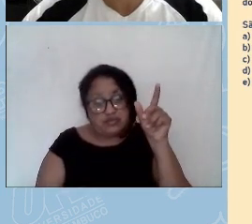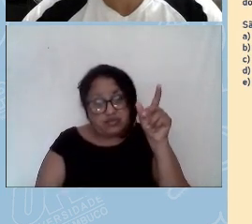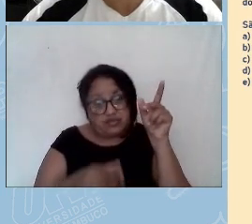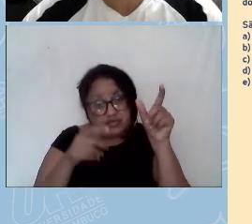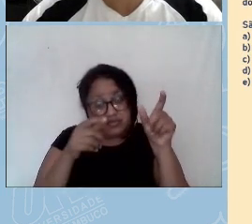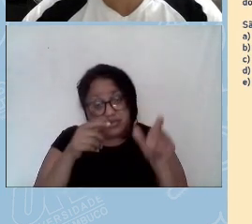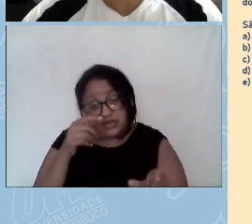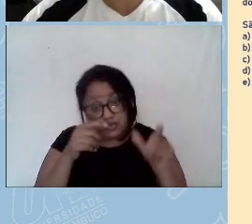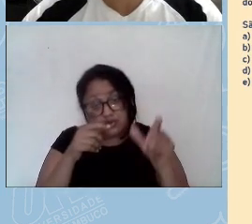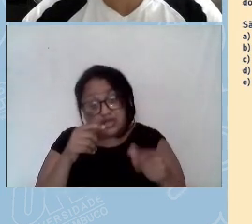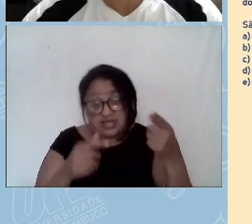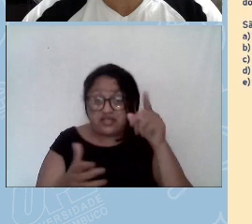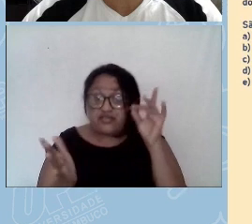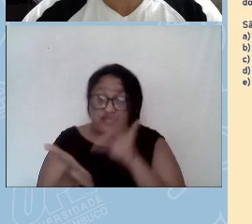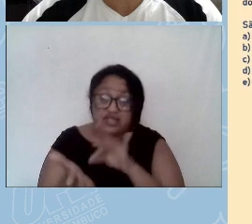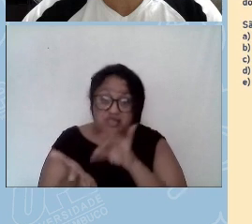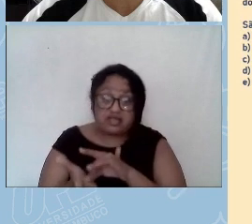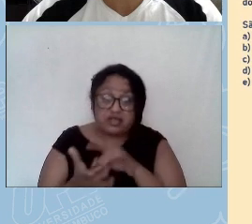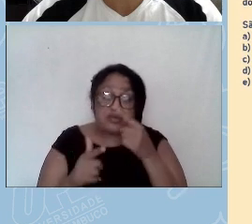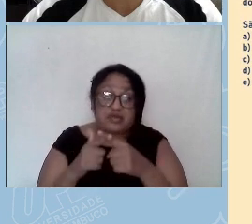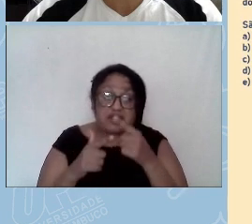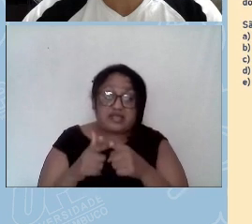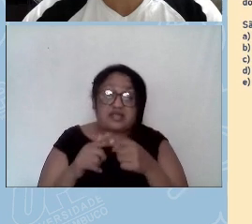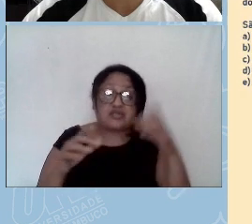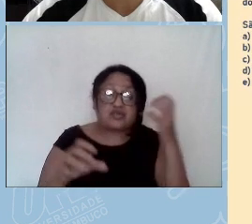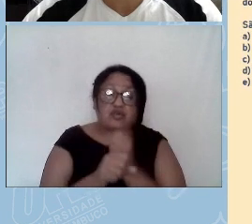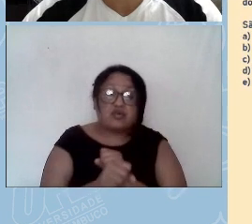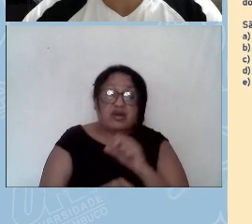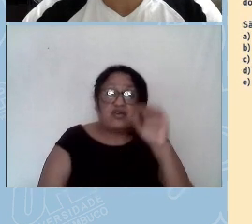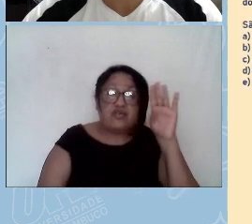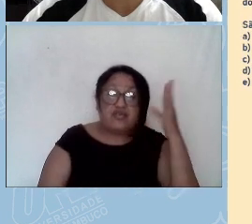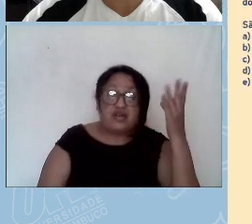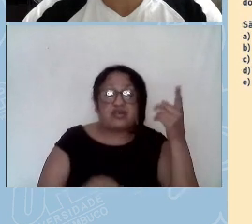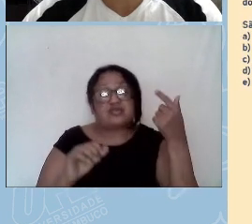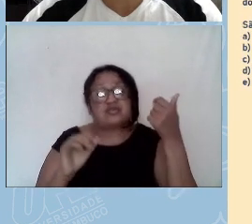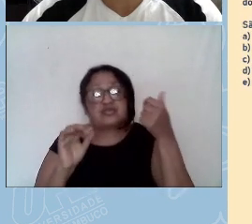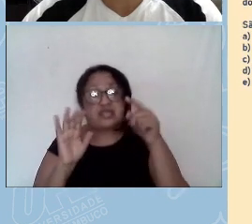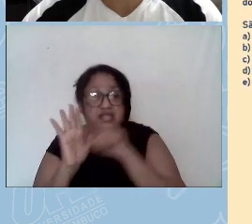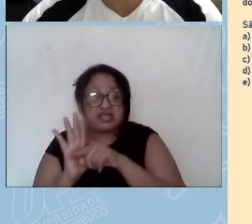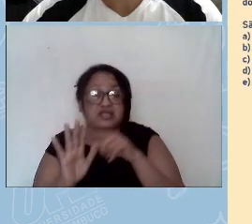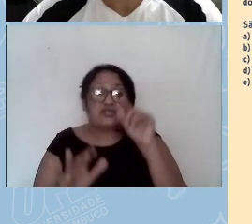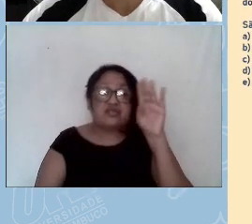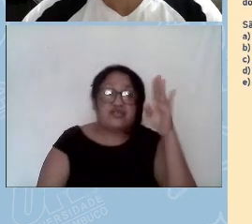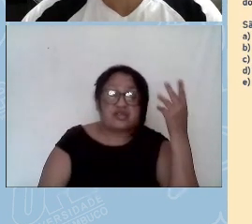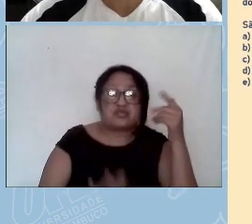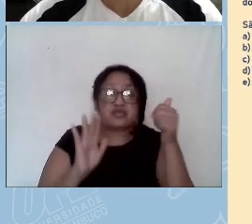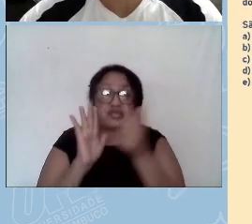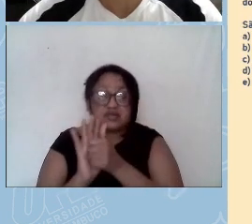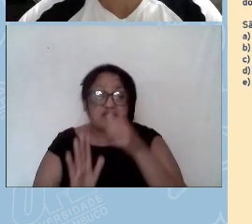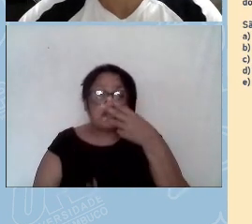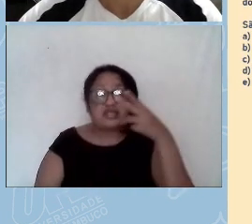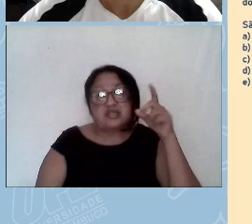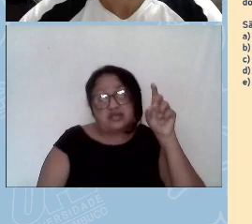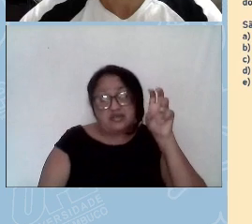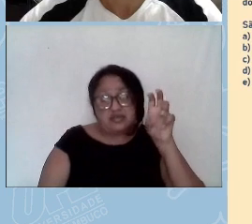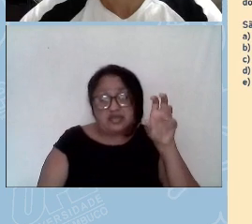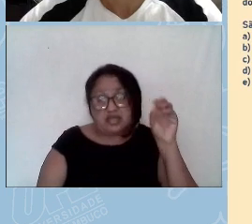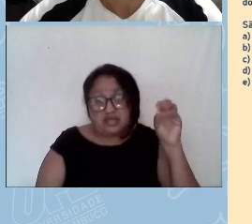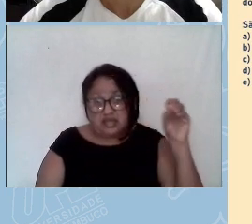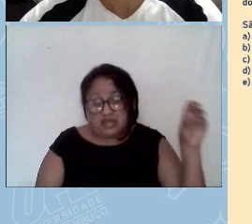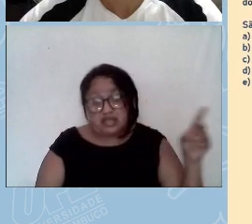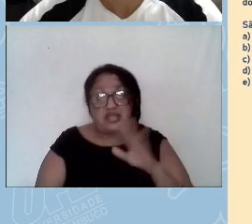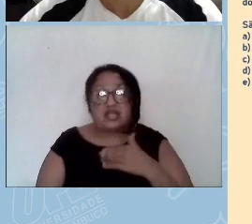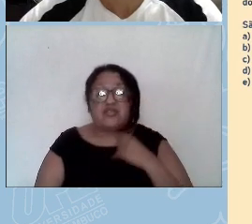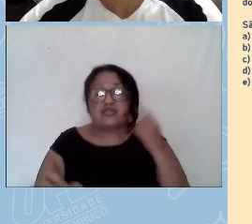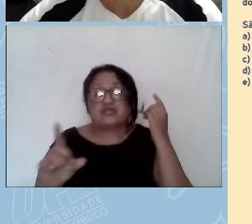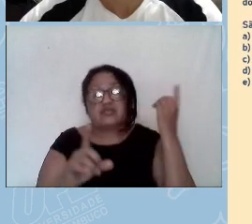porque se eu somar os falso negativo 1.500 com o falso positivo 3.500 eu vou alcançar de